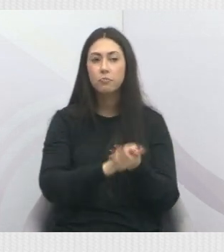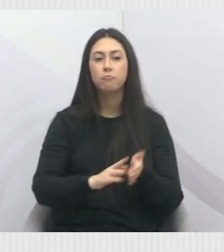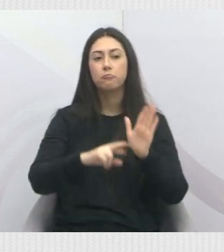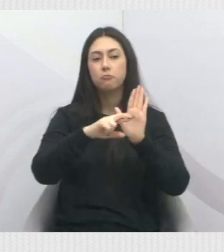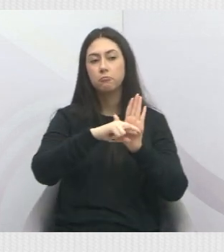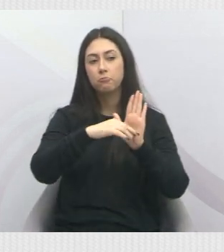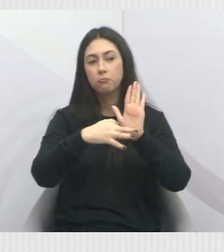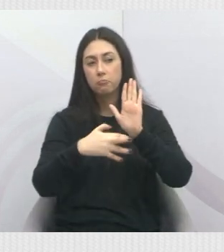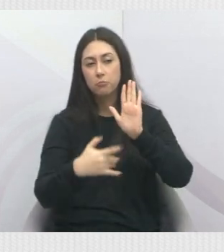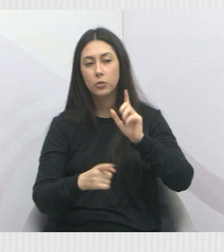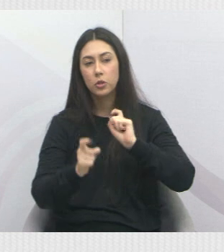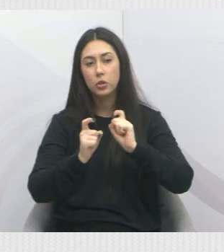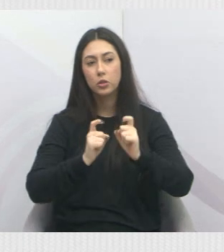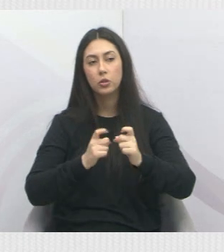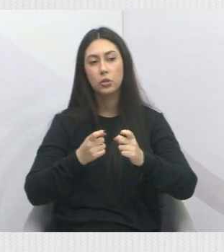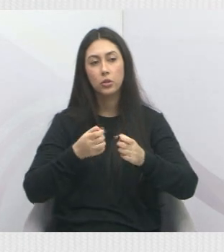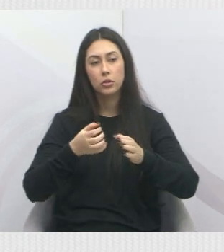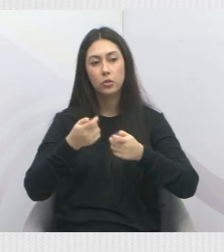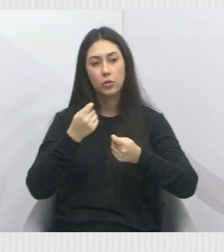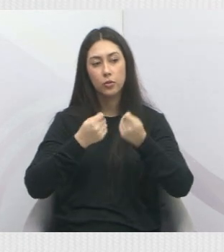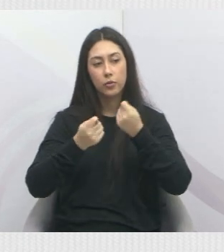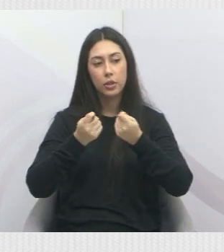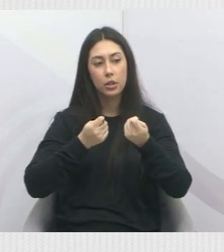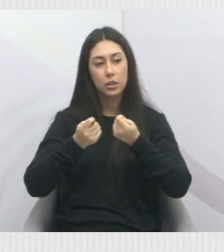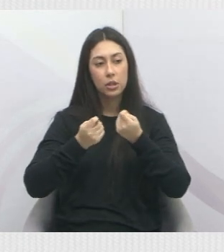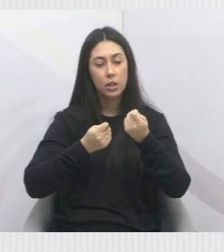Relatório de execução financeira.